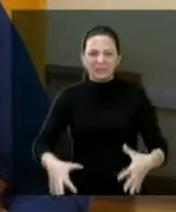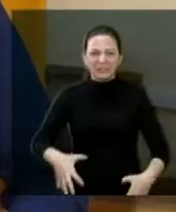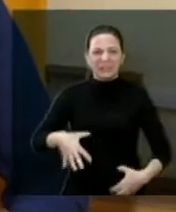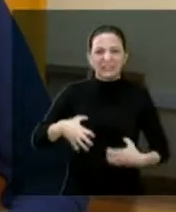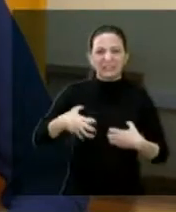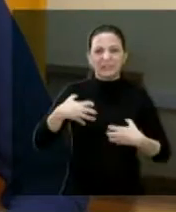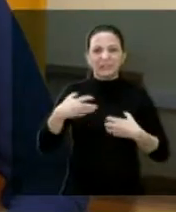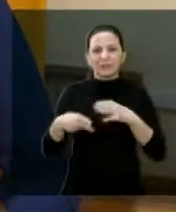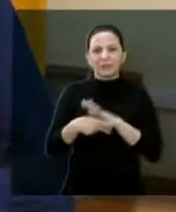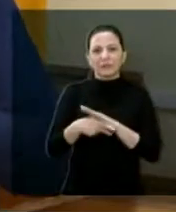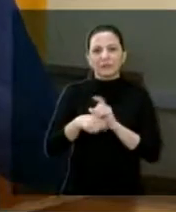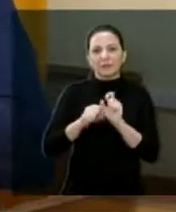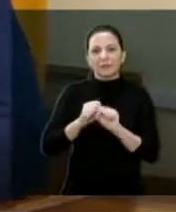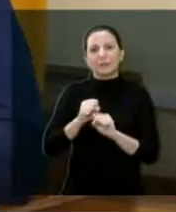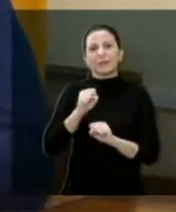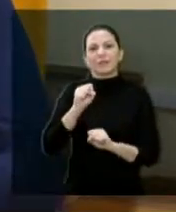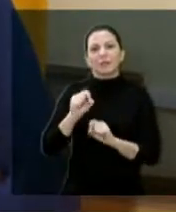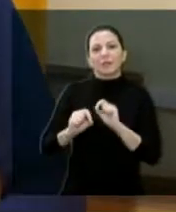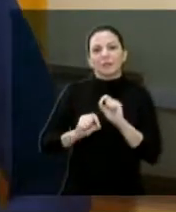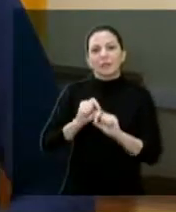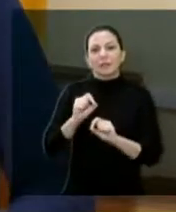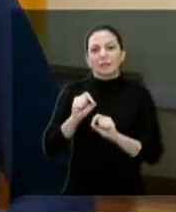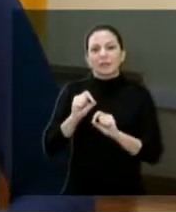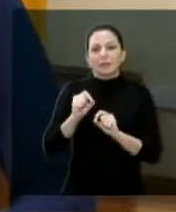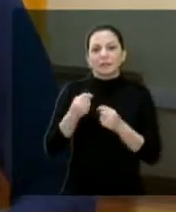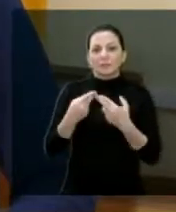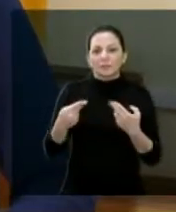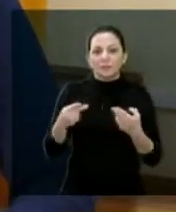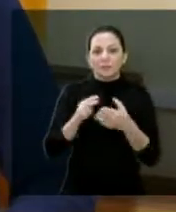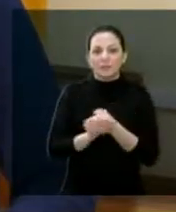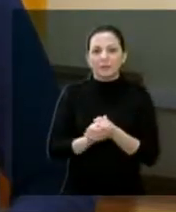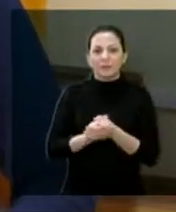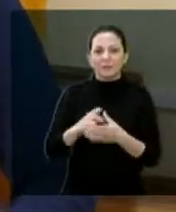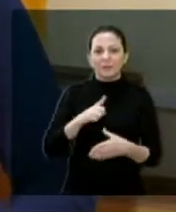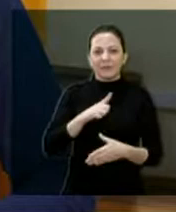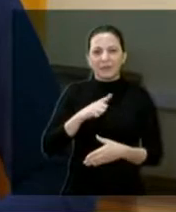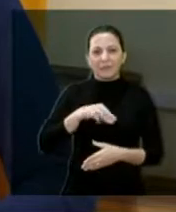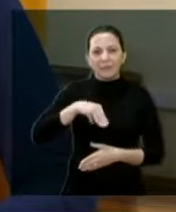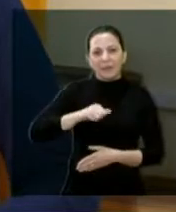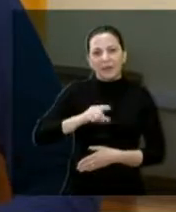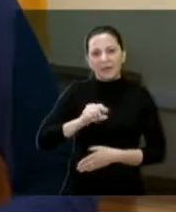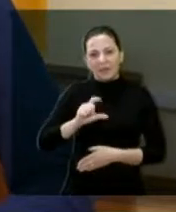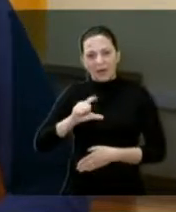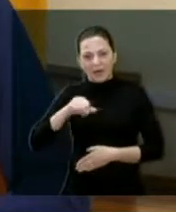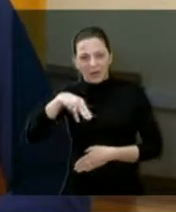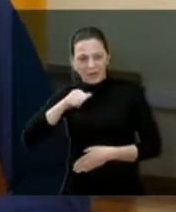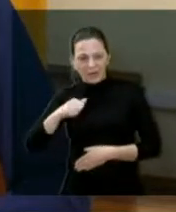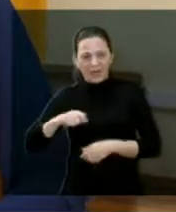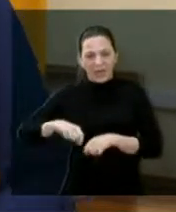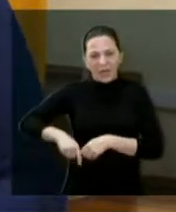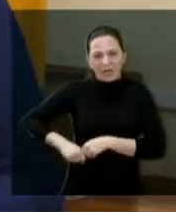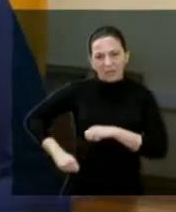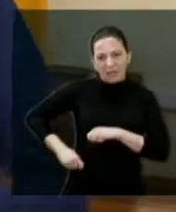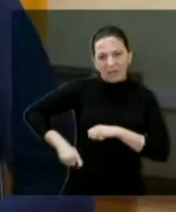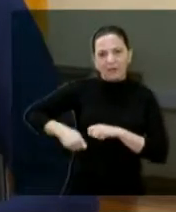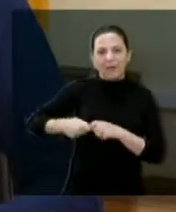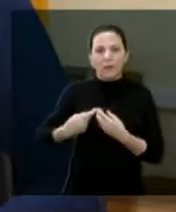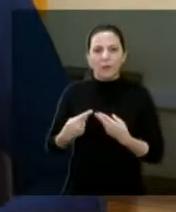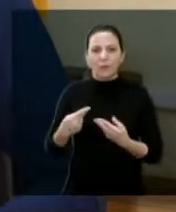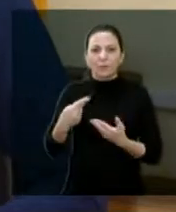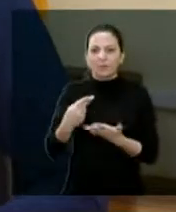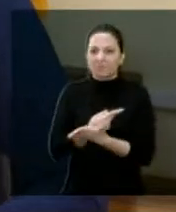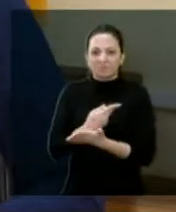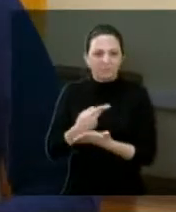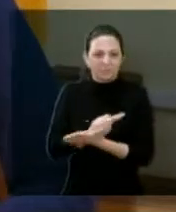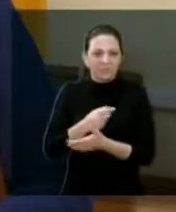fomos arrastando, passamos por guarda-seio com o Madalena, que rasgou até um pedaço de camisa dele, fomos lá perto, tiramos as